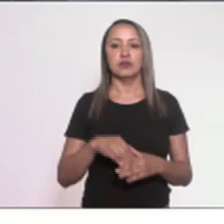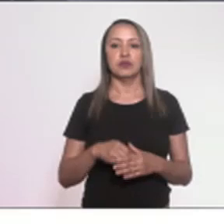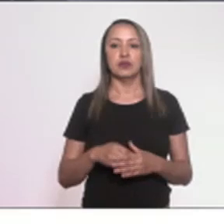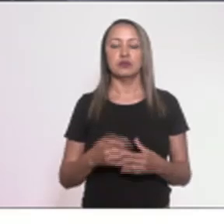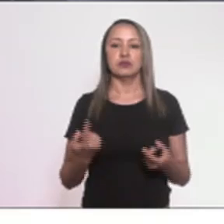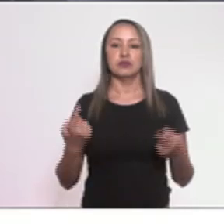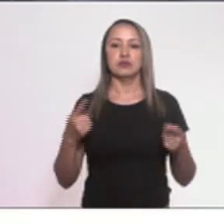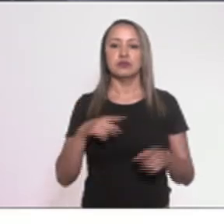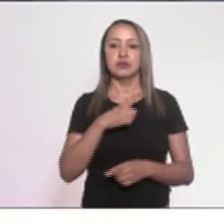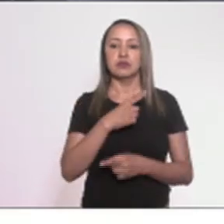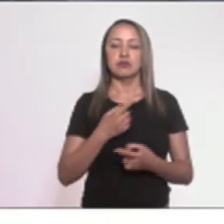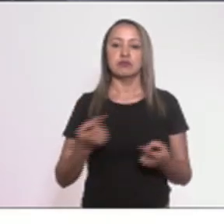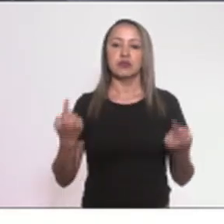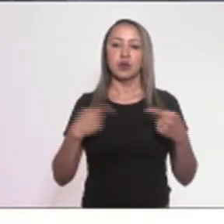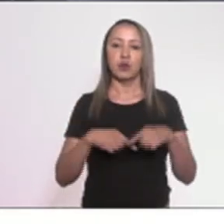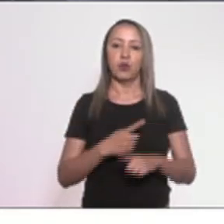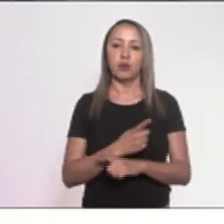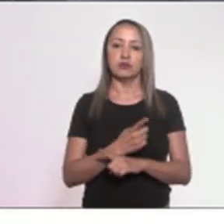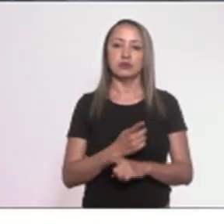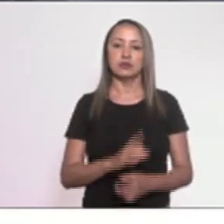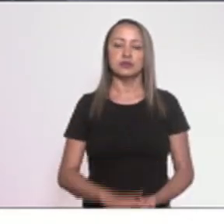amigo Rosenberg Reis.